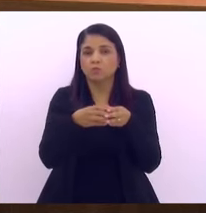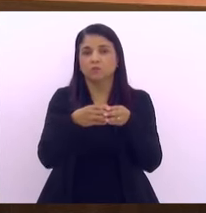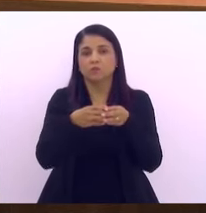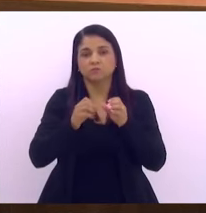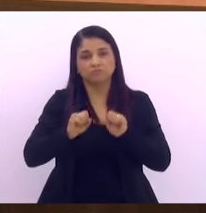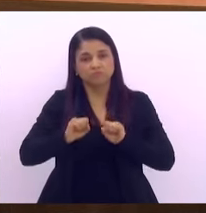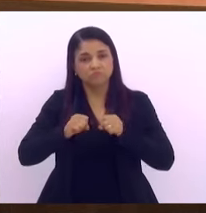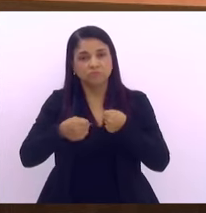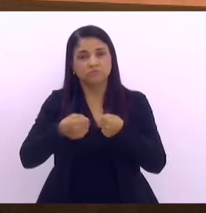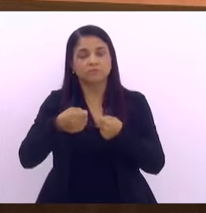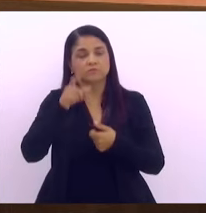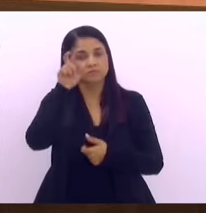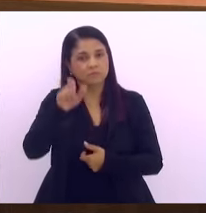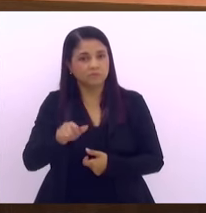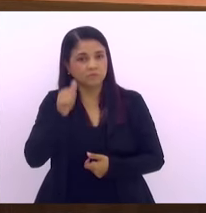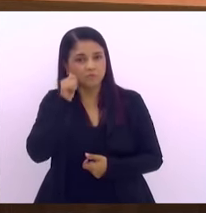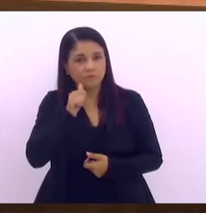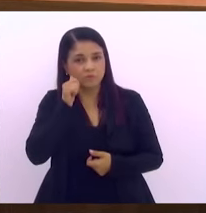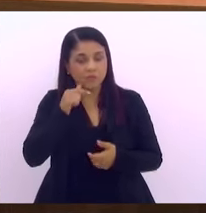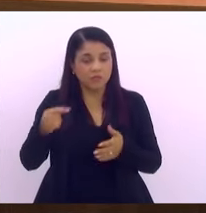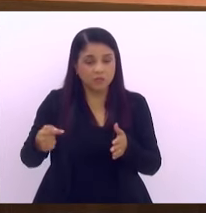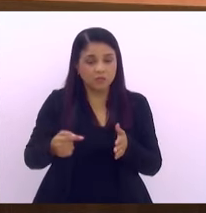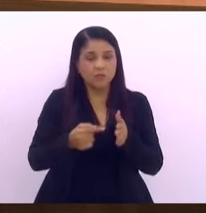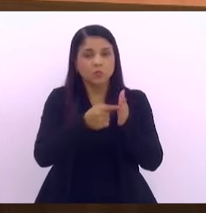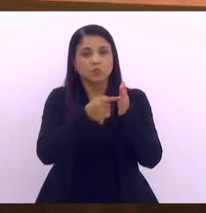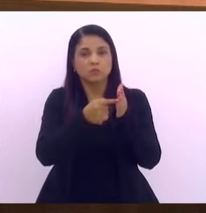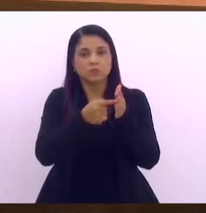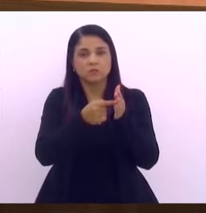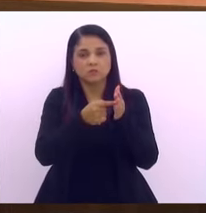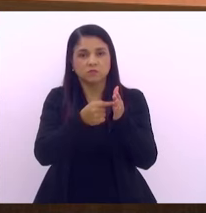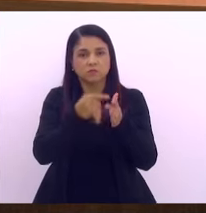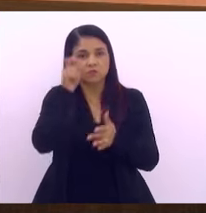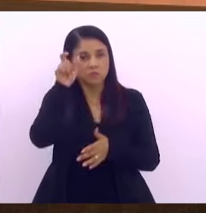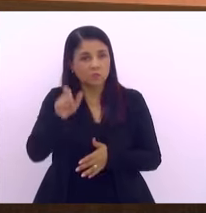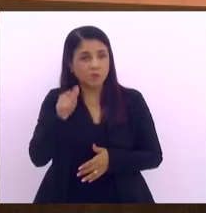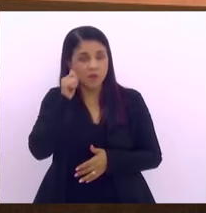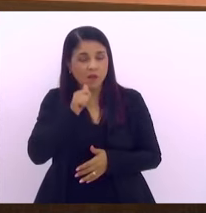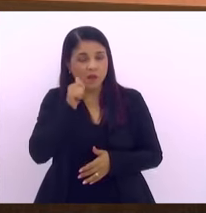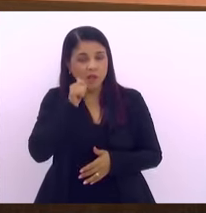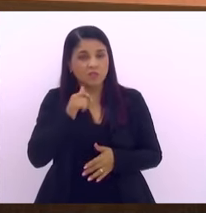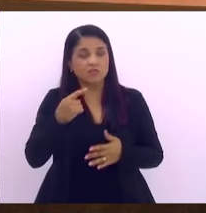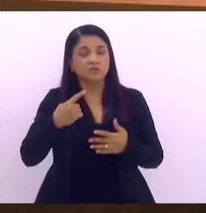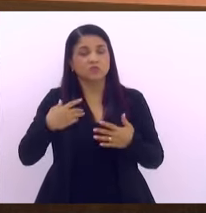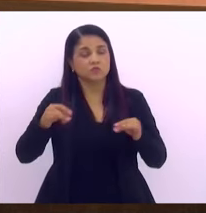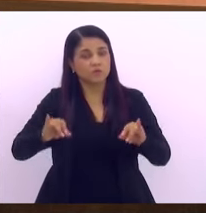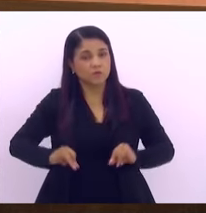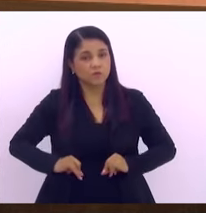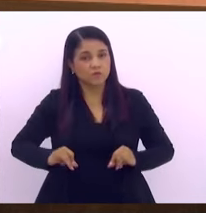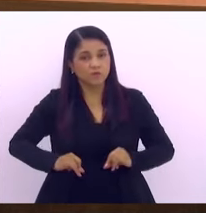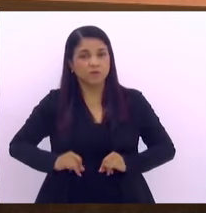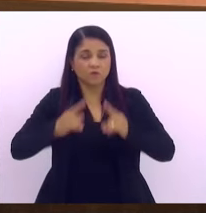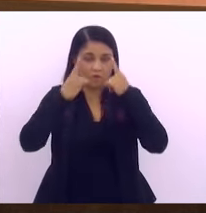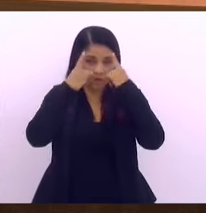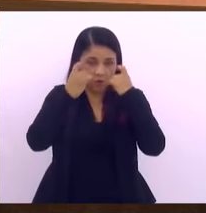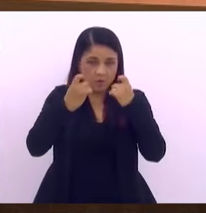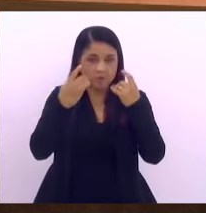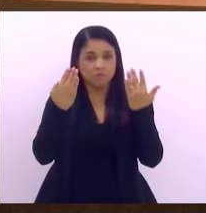Defesa dos Direitos da Mulher. São denúncias de mulheres que estão sofrendo a violência, tanto psicológica